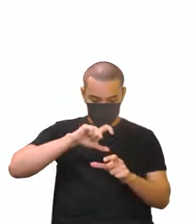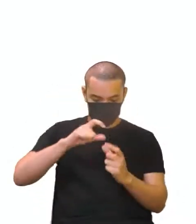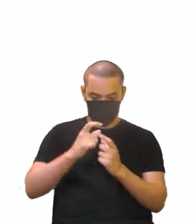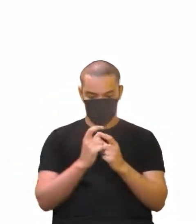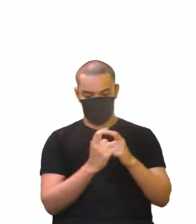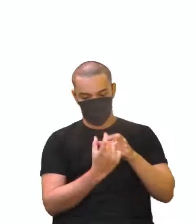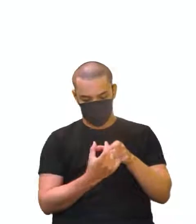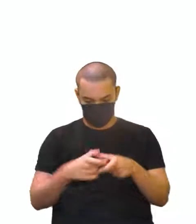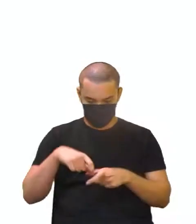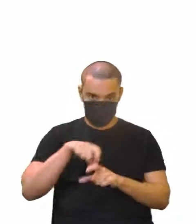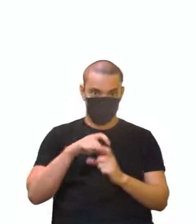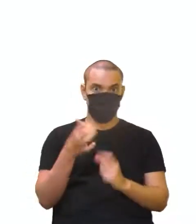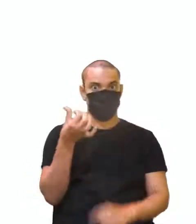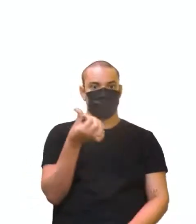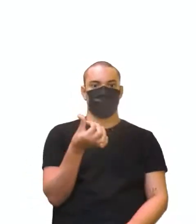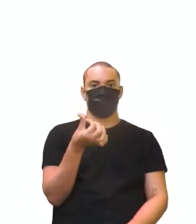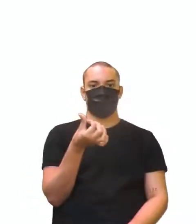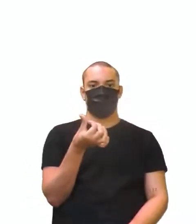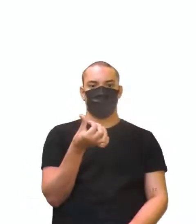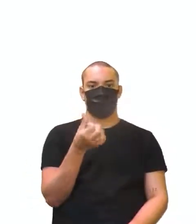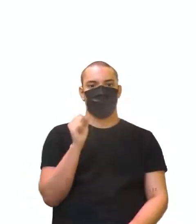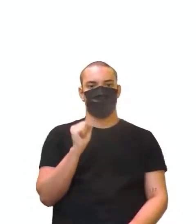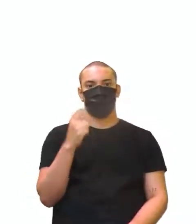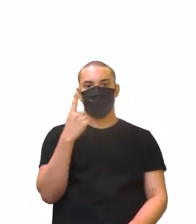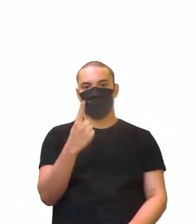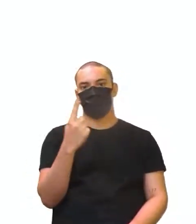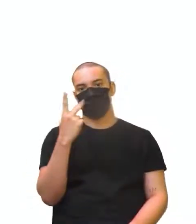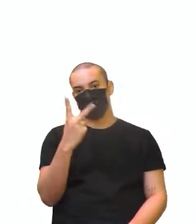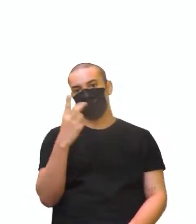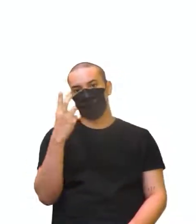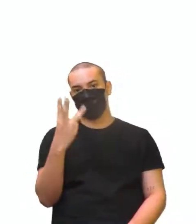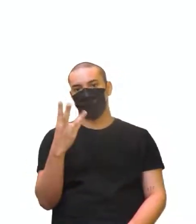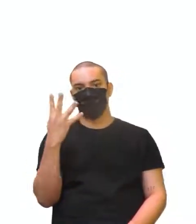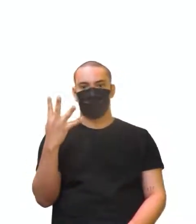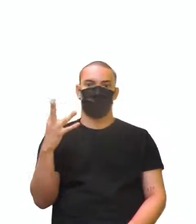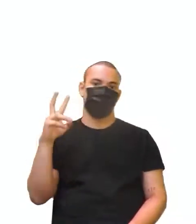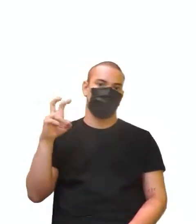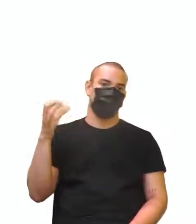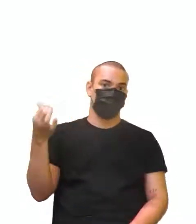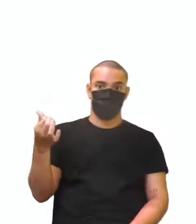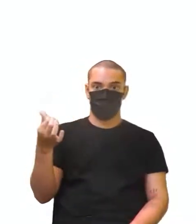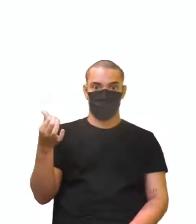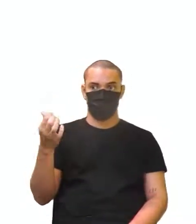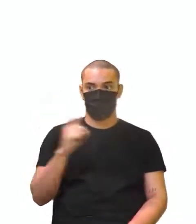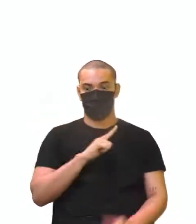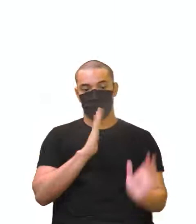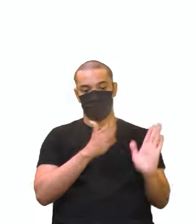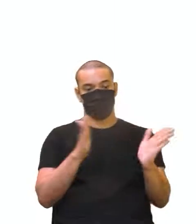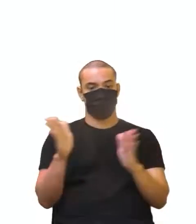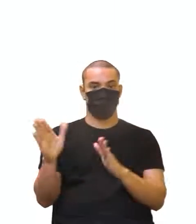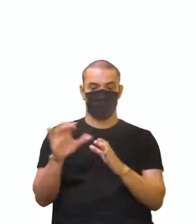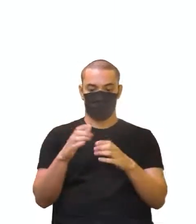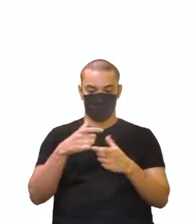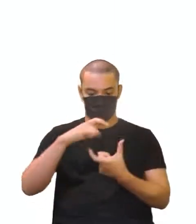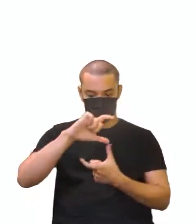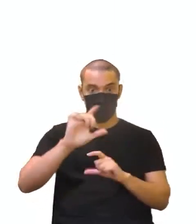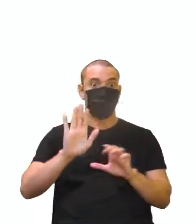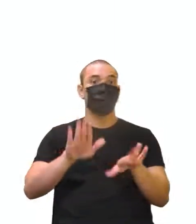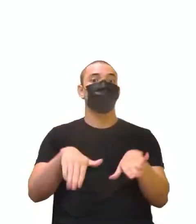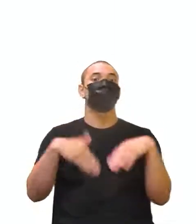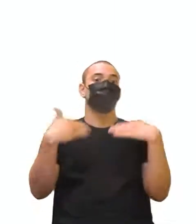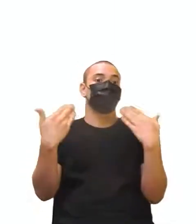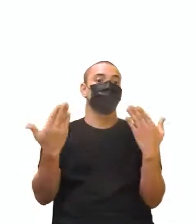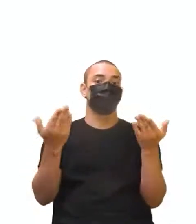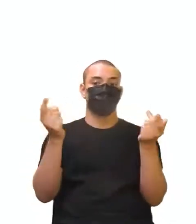não é? Ou seja, pode ser o número 1, 2, número 3, número 4, número 5, número 6, 6 lados. Qual é a